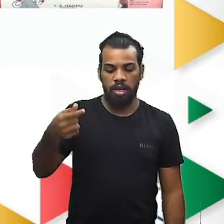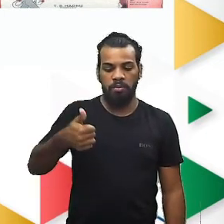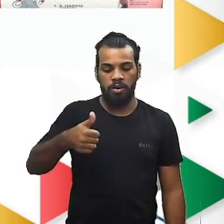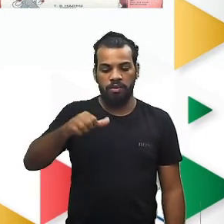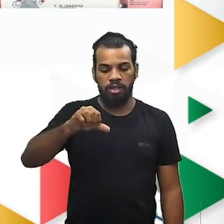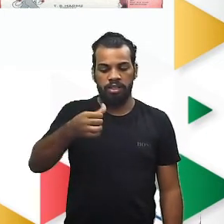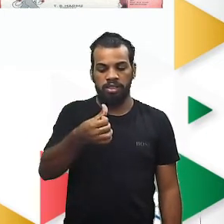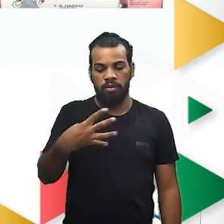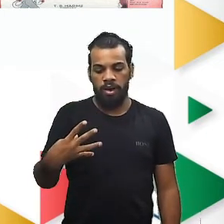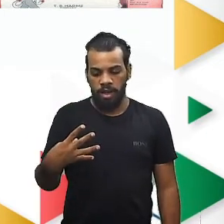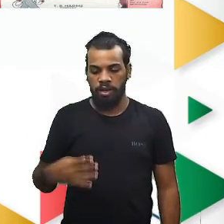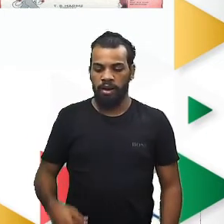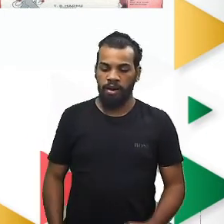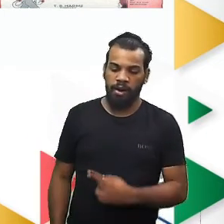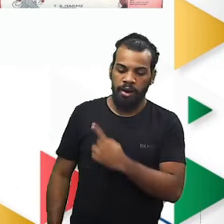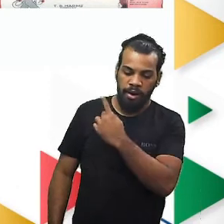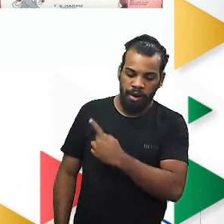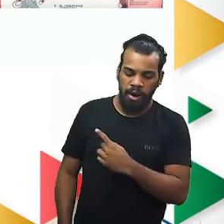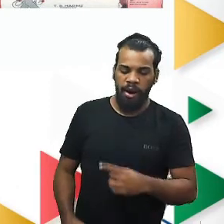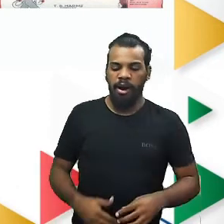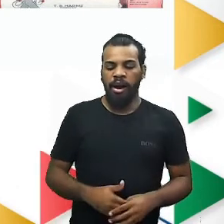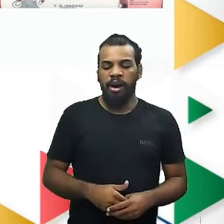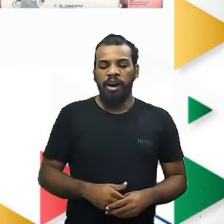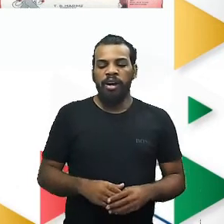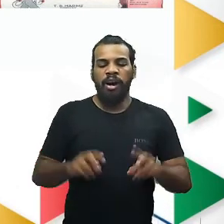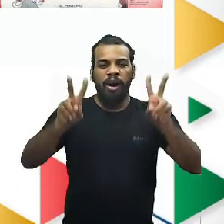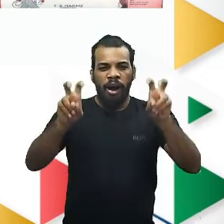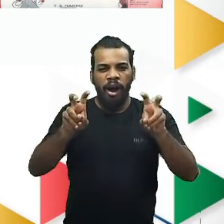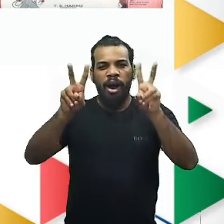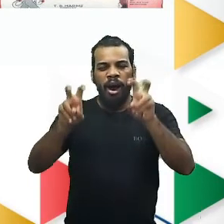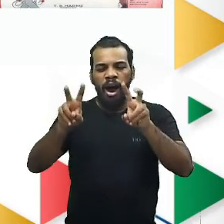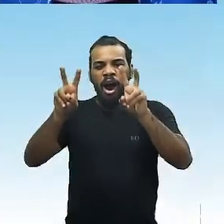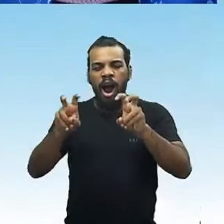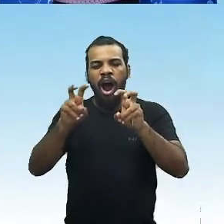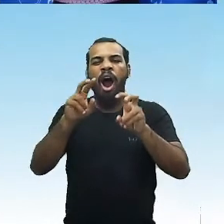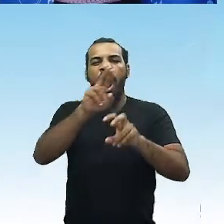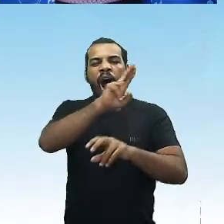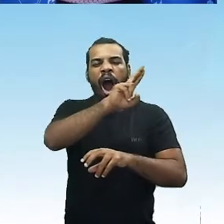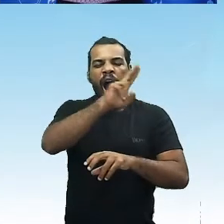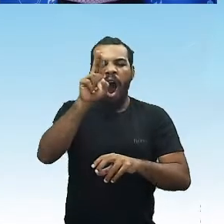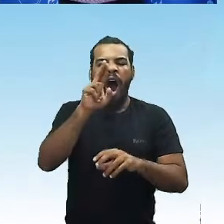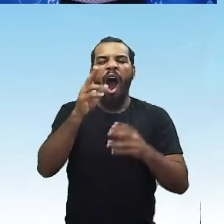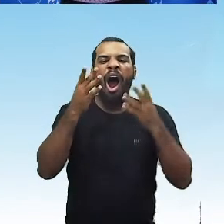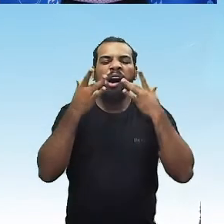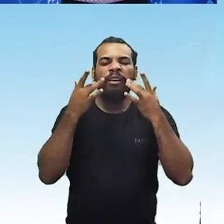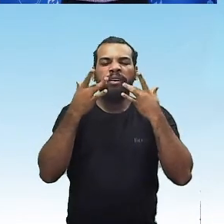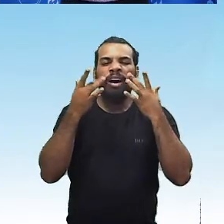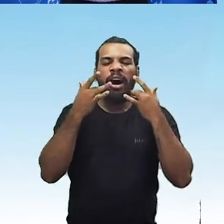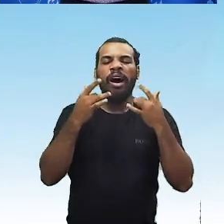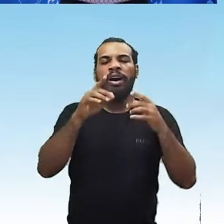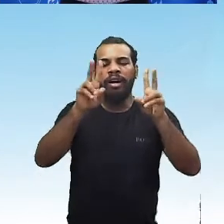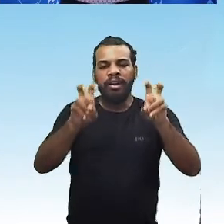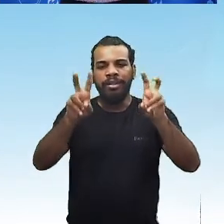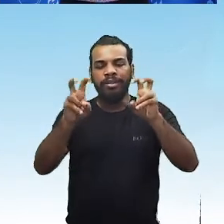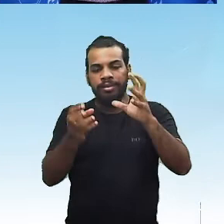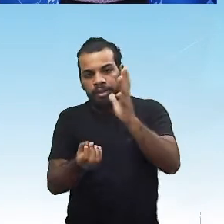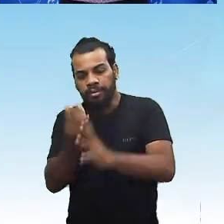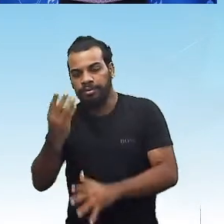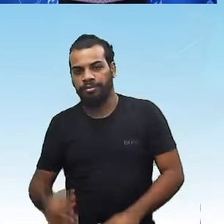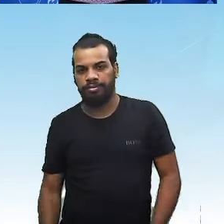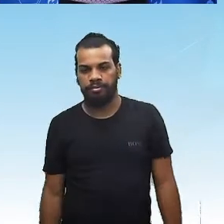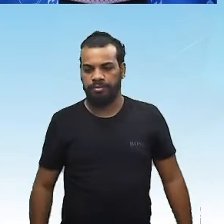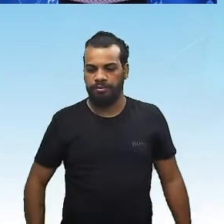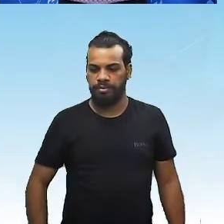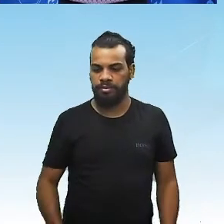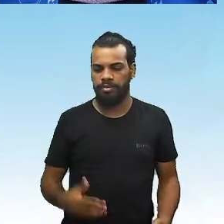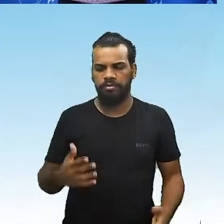1957 e Hello Dolly, 1964. Então, começou aí, né, os grandes musicais começaram a surgir aí. Então, né,